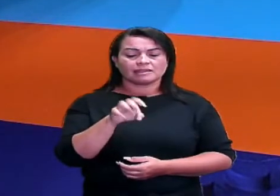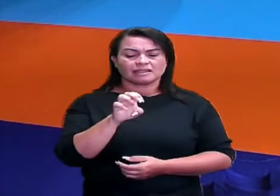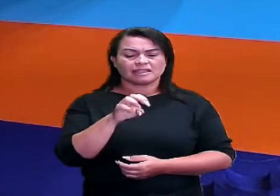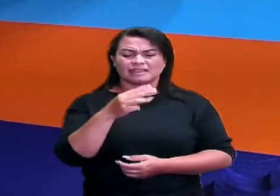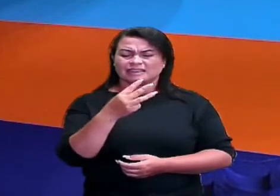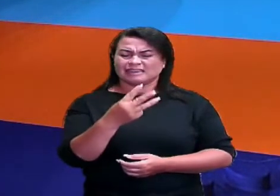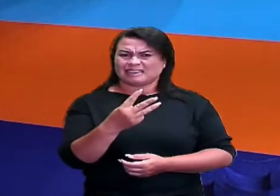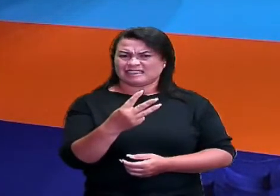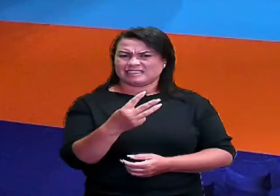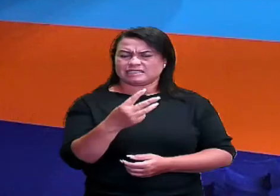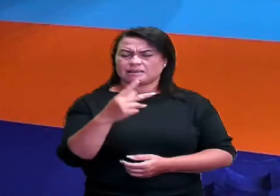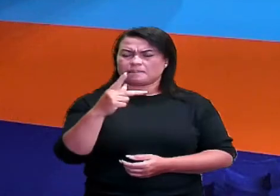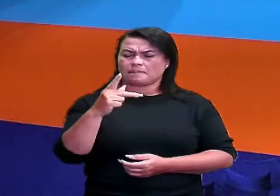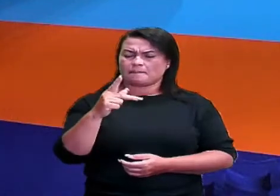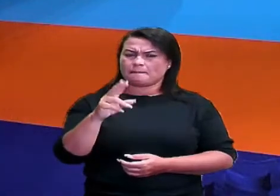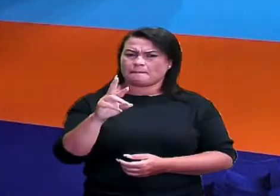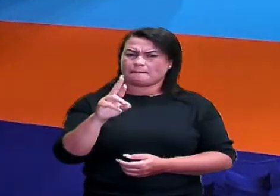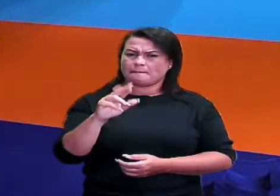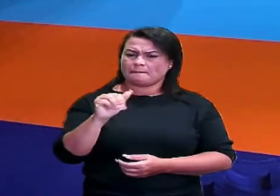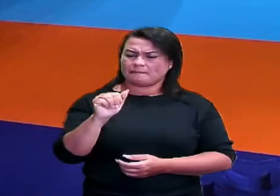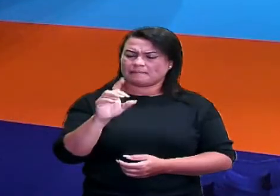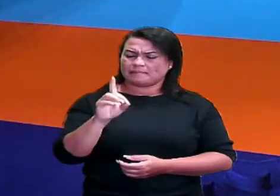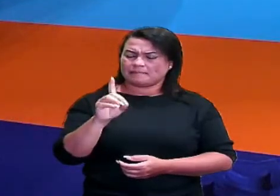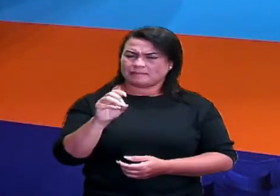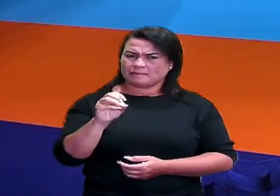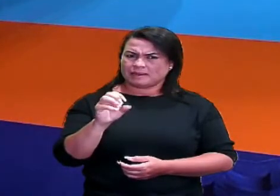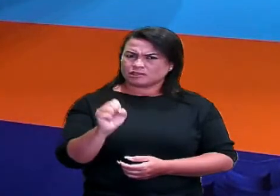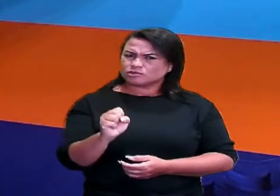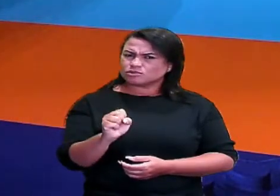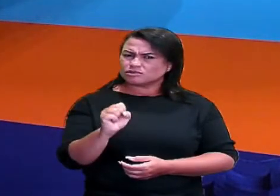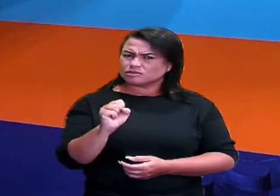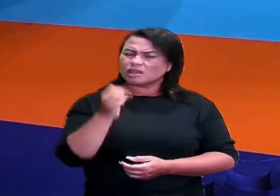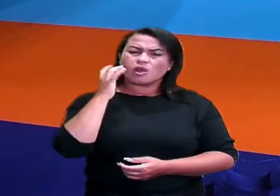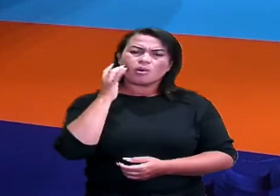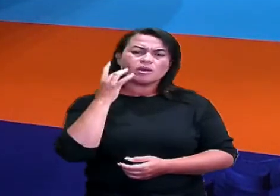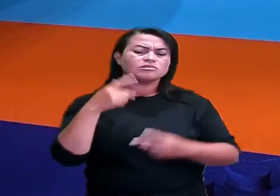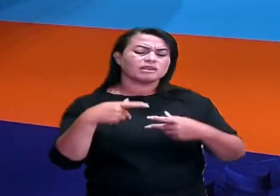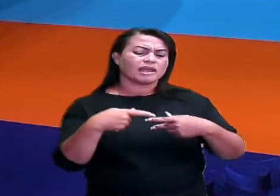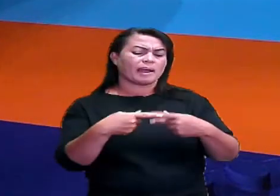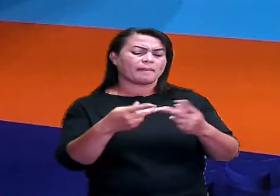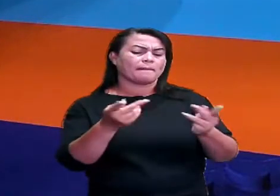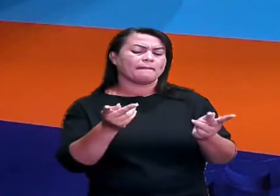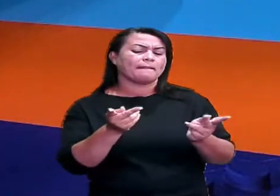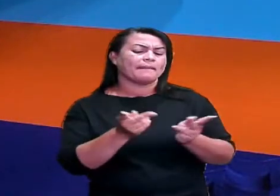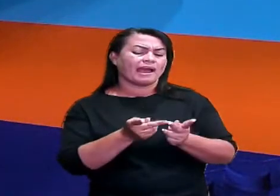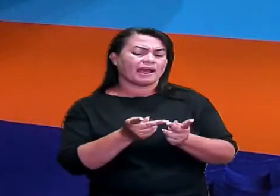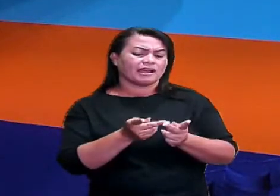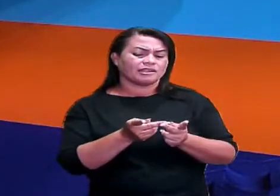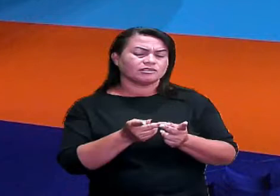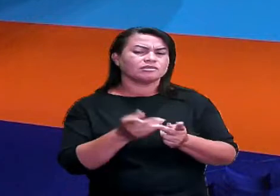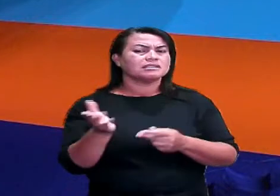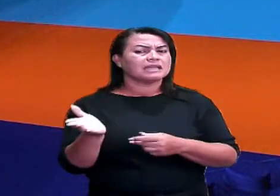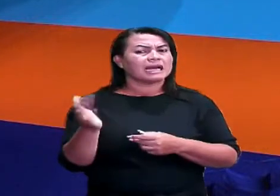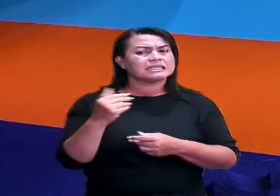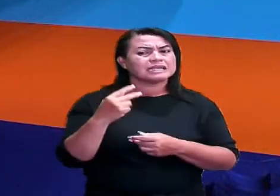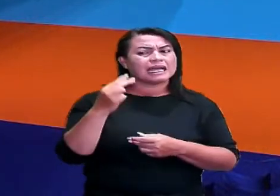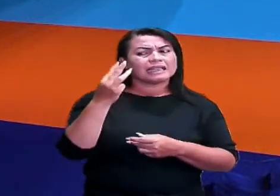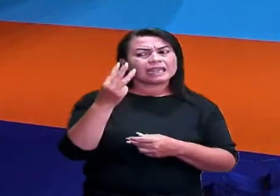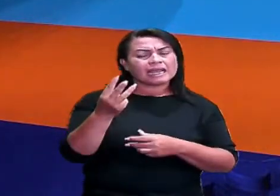Será que é prados? Não seria 3 pratos, não é? Trazei